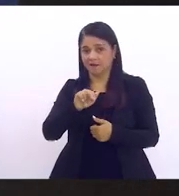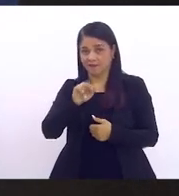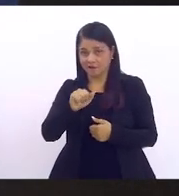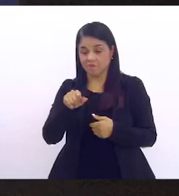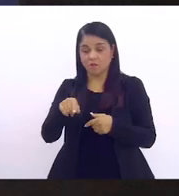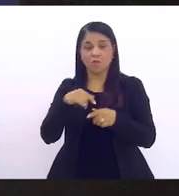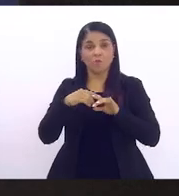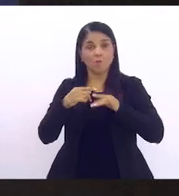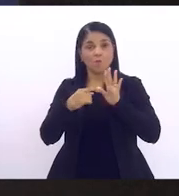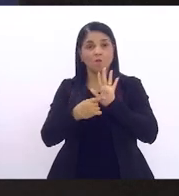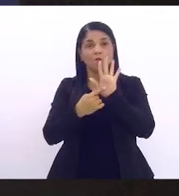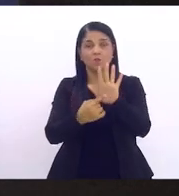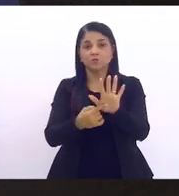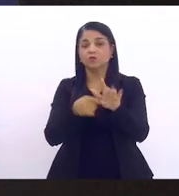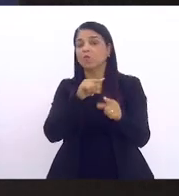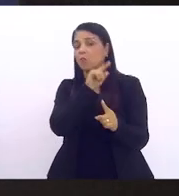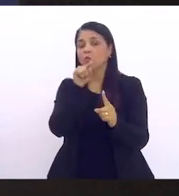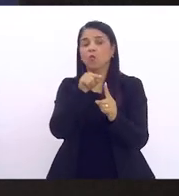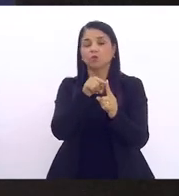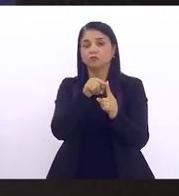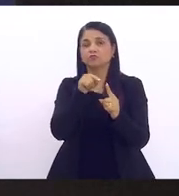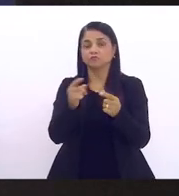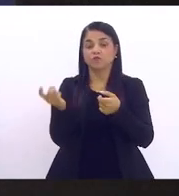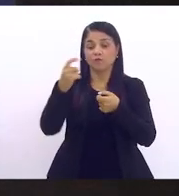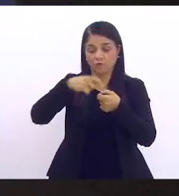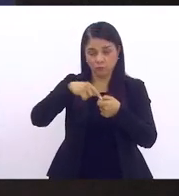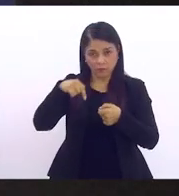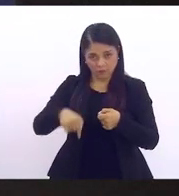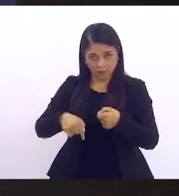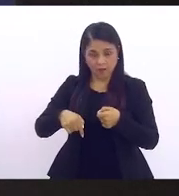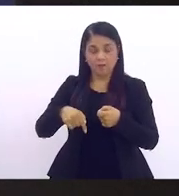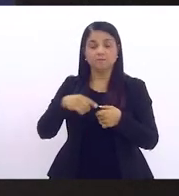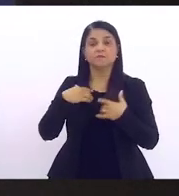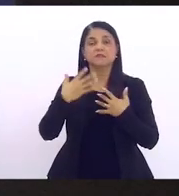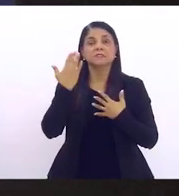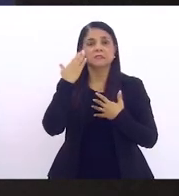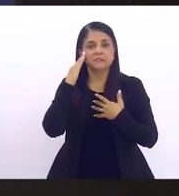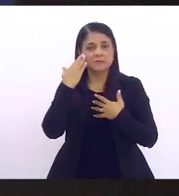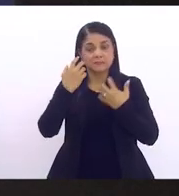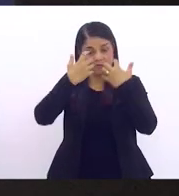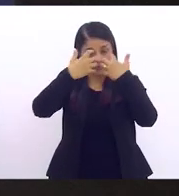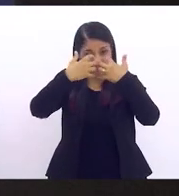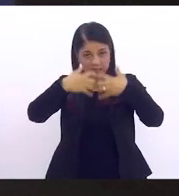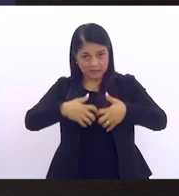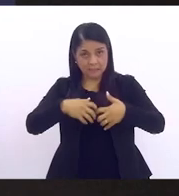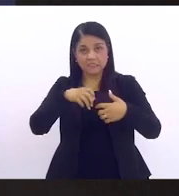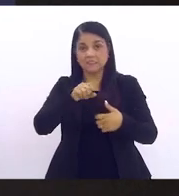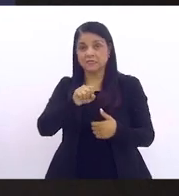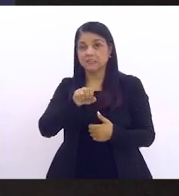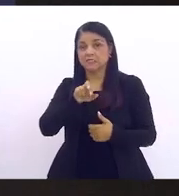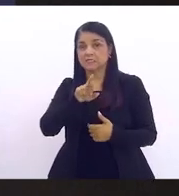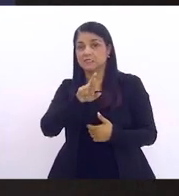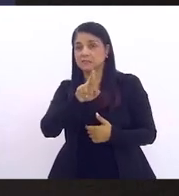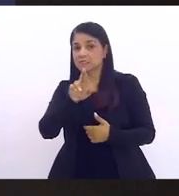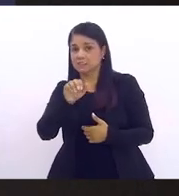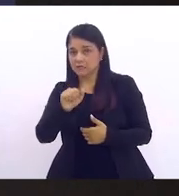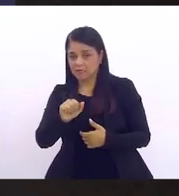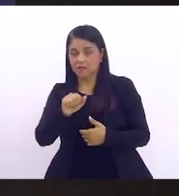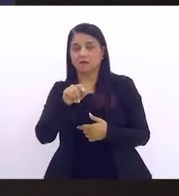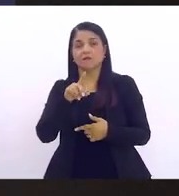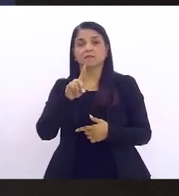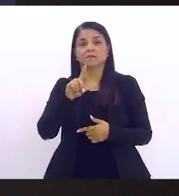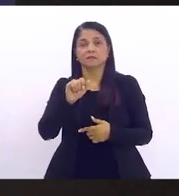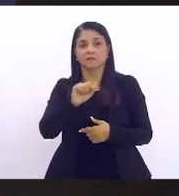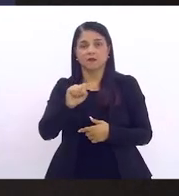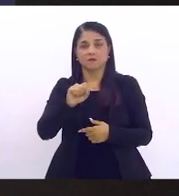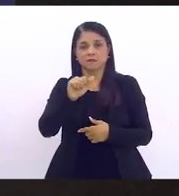a a nossa intenção de voltar aqui porque a gente entende que a Serra das Araras é uma das obras mais esperadas do Brasil e também do Governo do Estado do